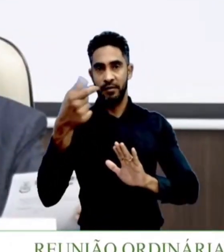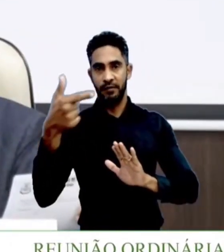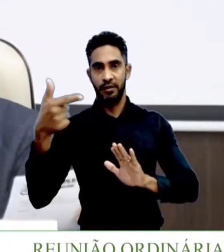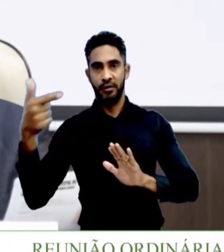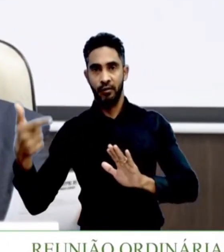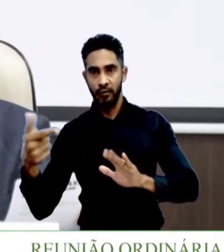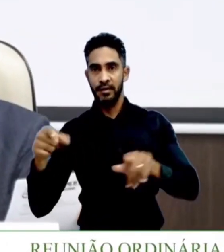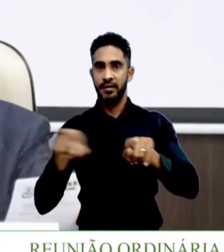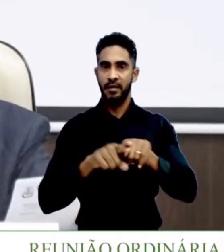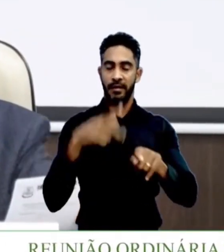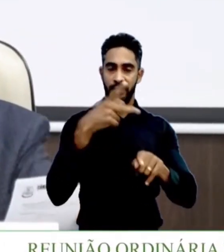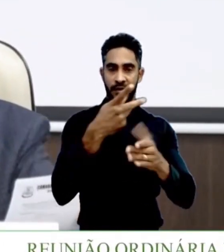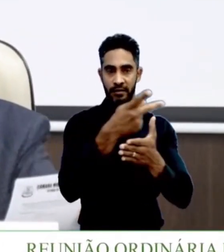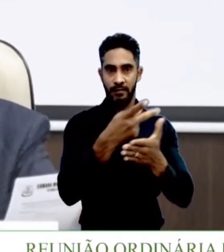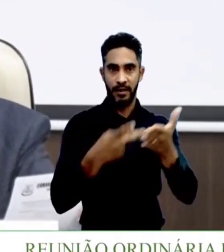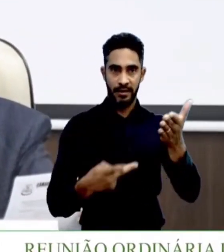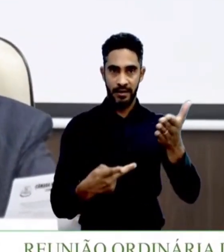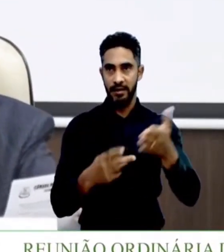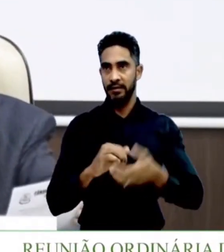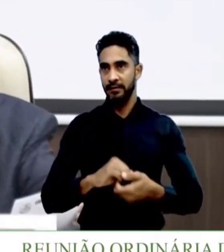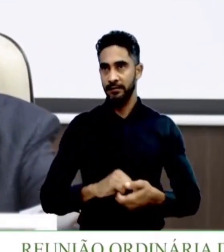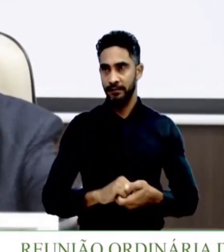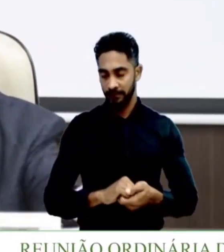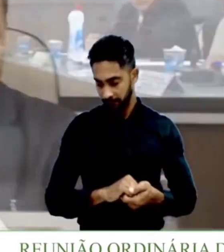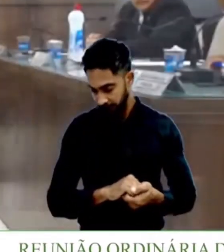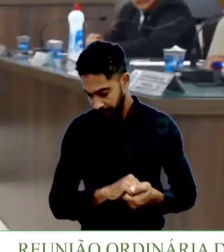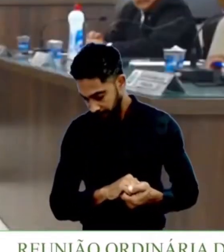142.2022, bem como dos pareceres que o acompanham.